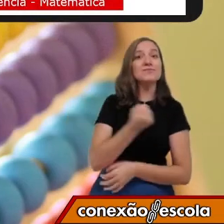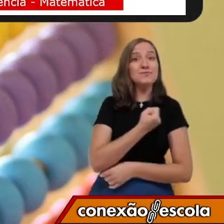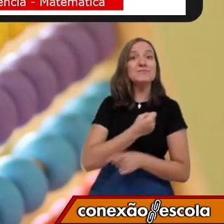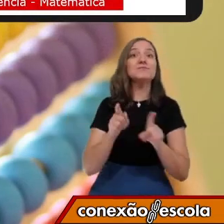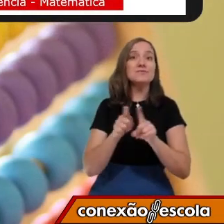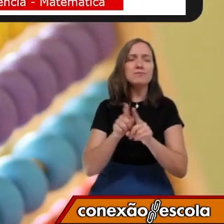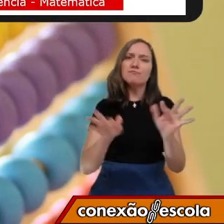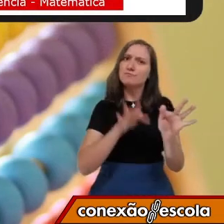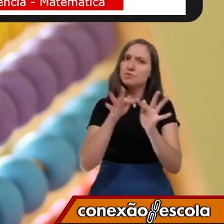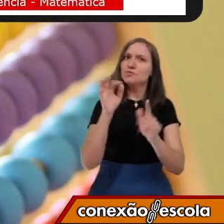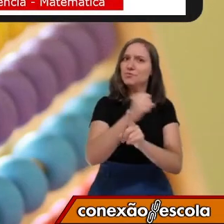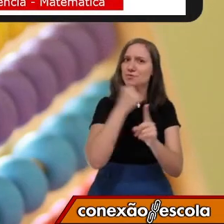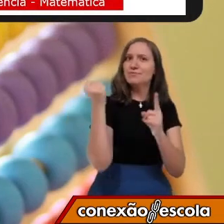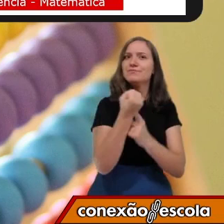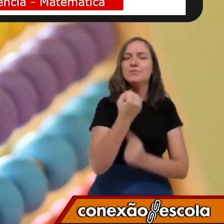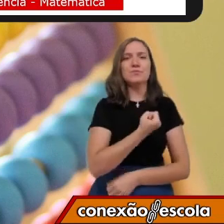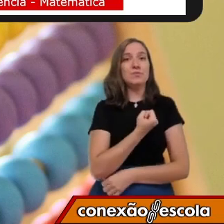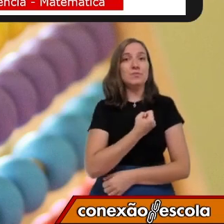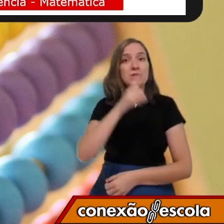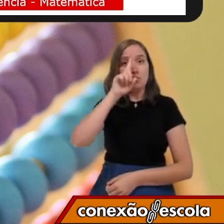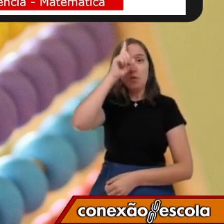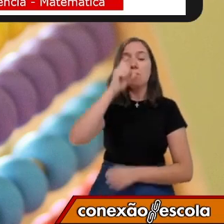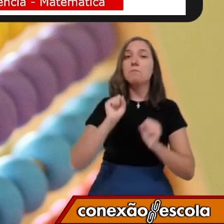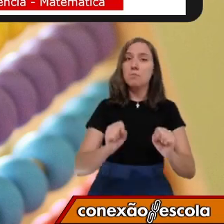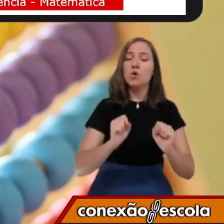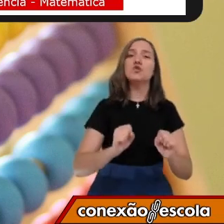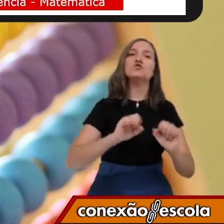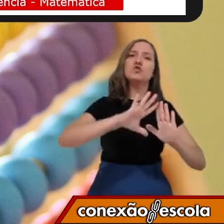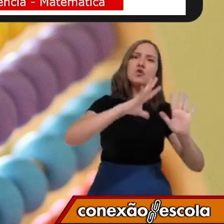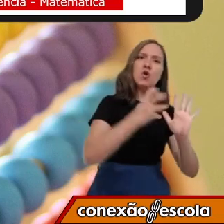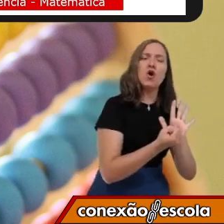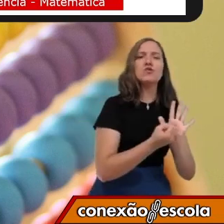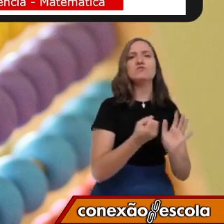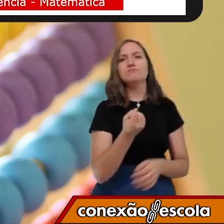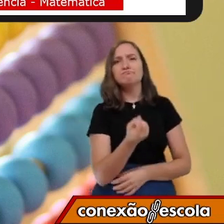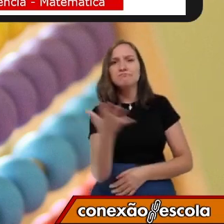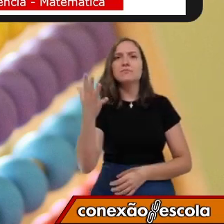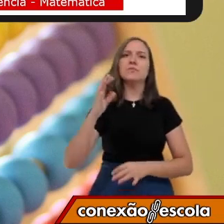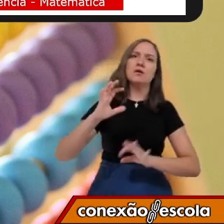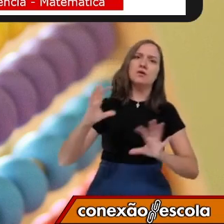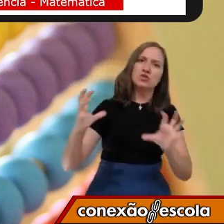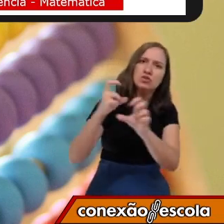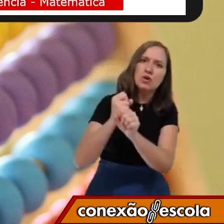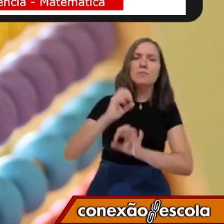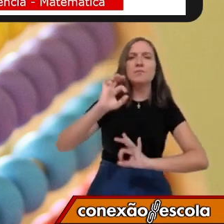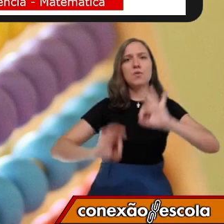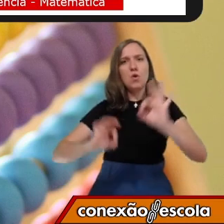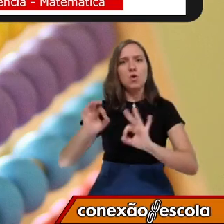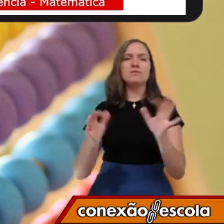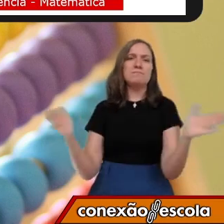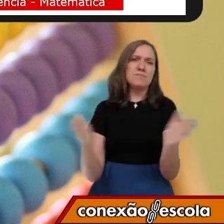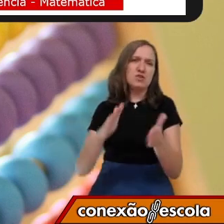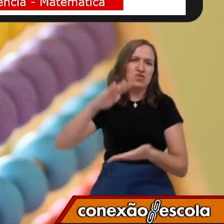naturais, que podem ser representados por código, contagem, ordem e medidas. Vimos como